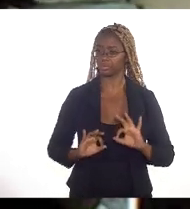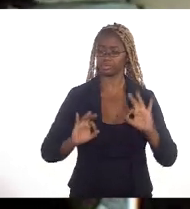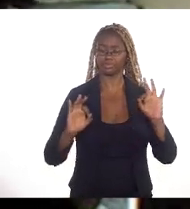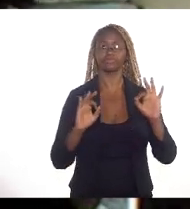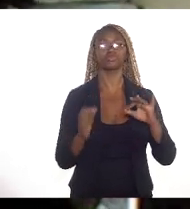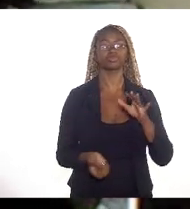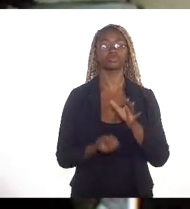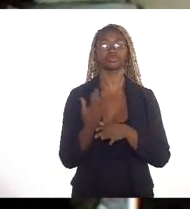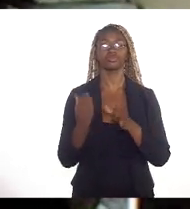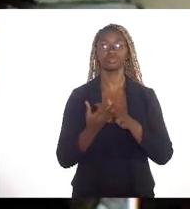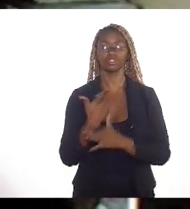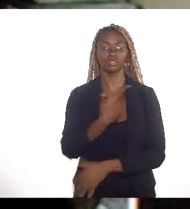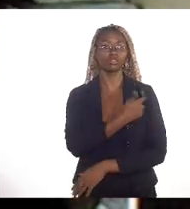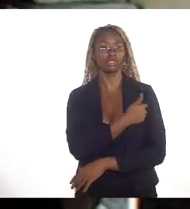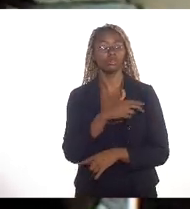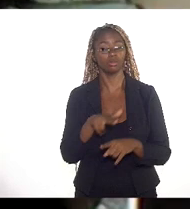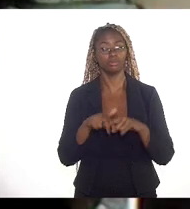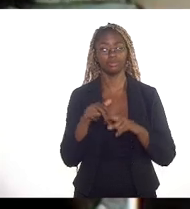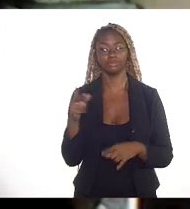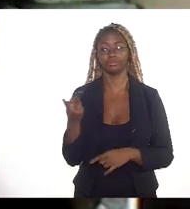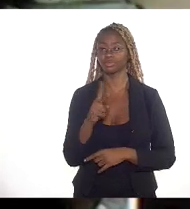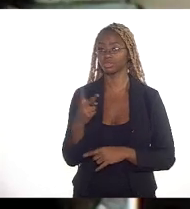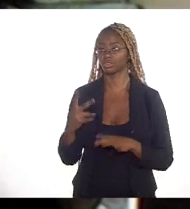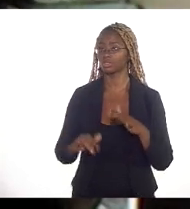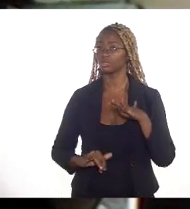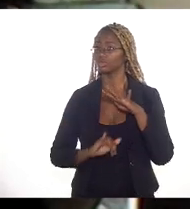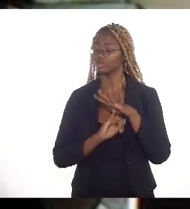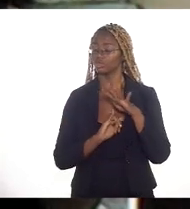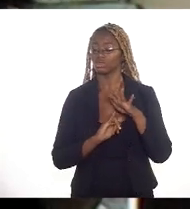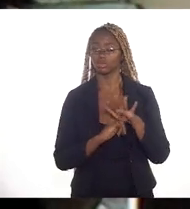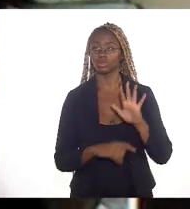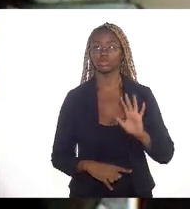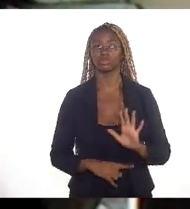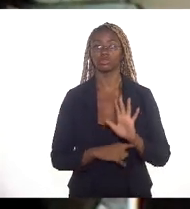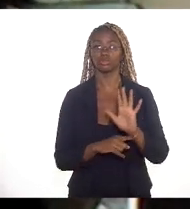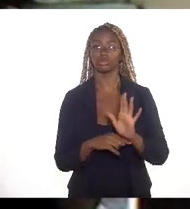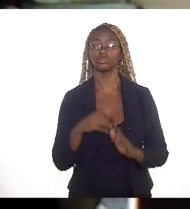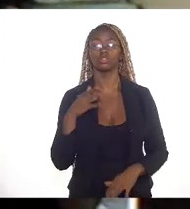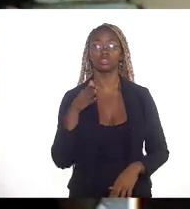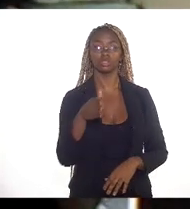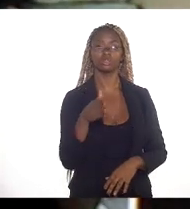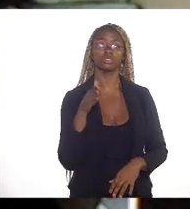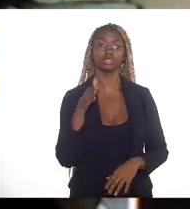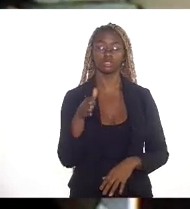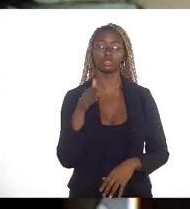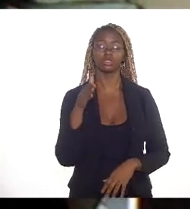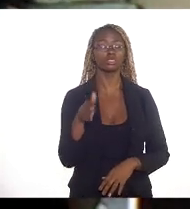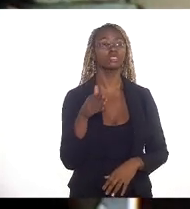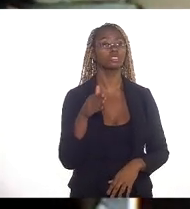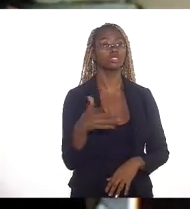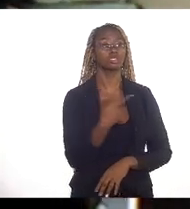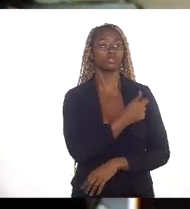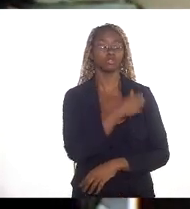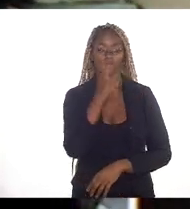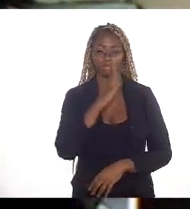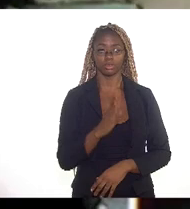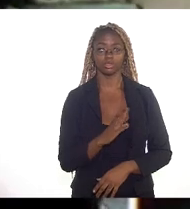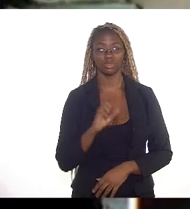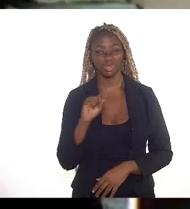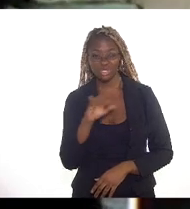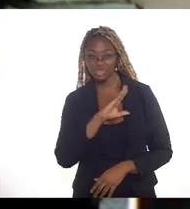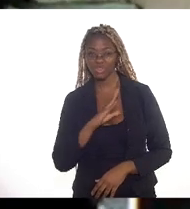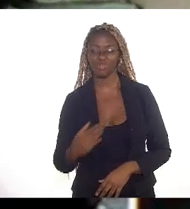isso, essas duas instituições têm garantido acesso a vacinas no Brasil. Se o governo federal tivesse agido de forma